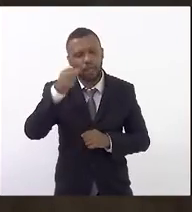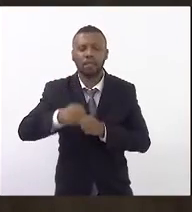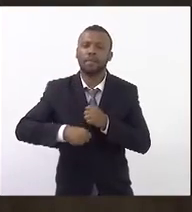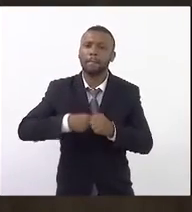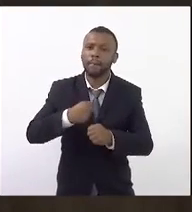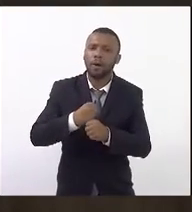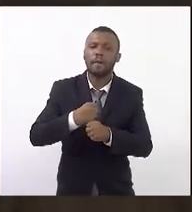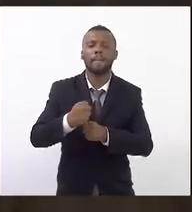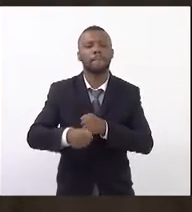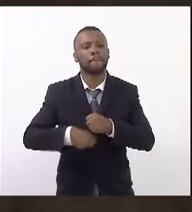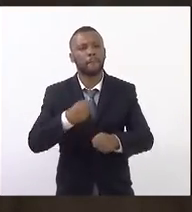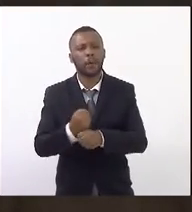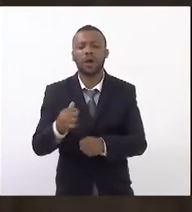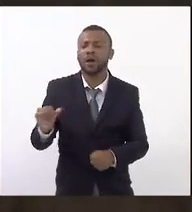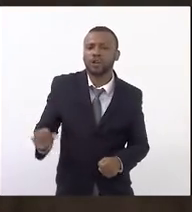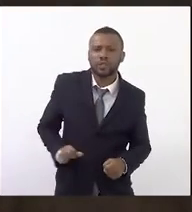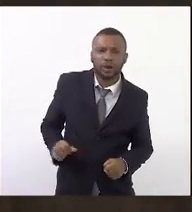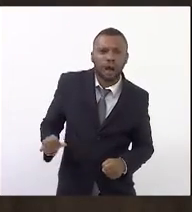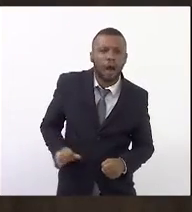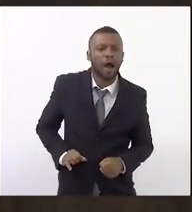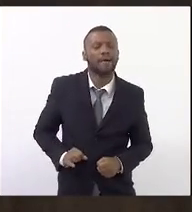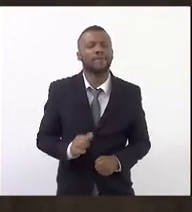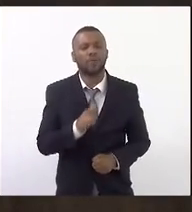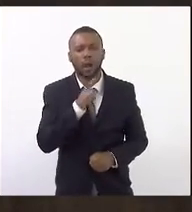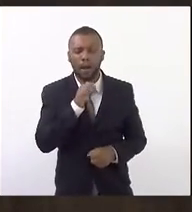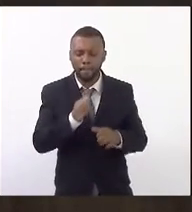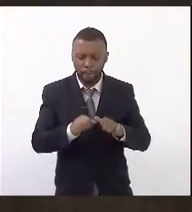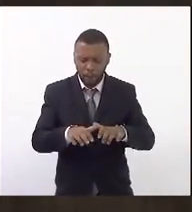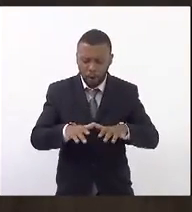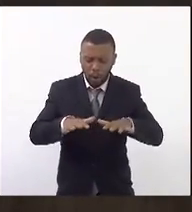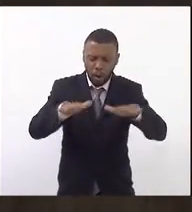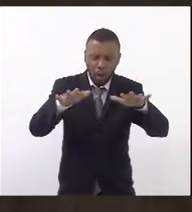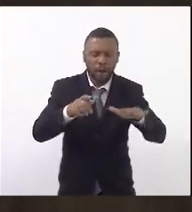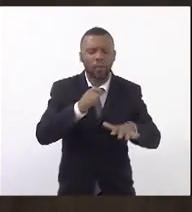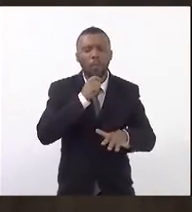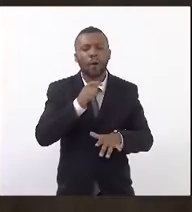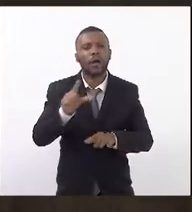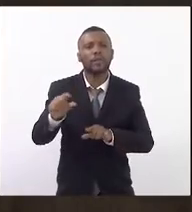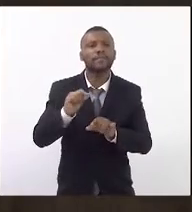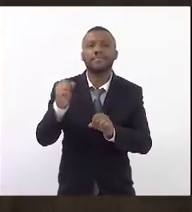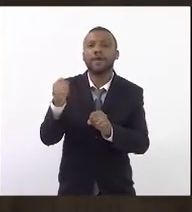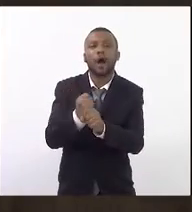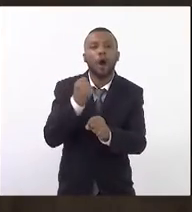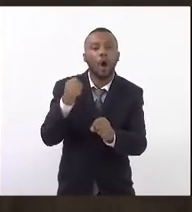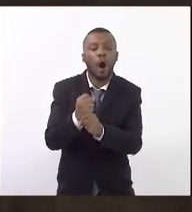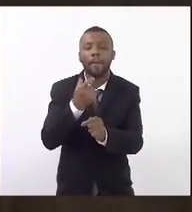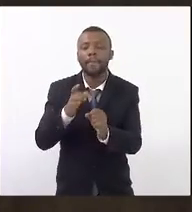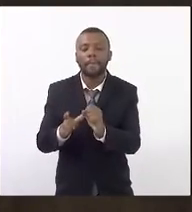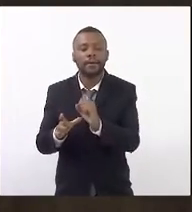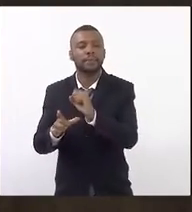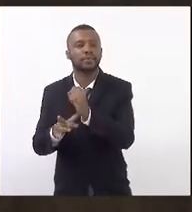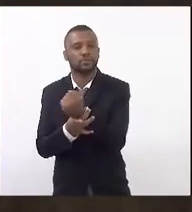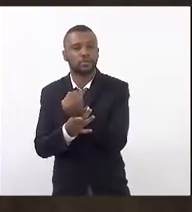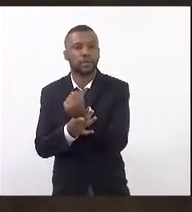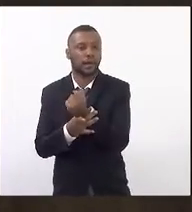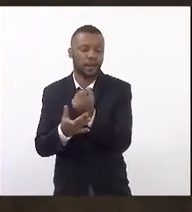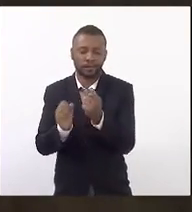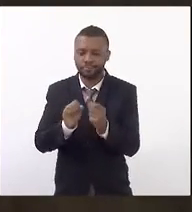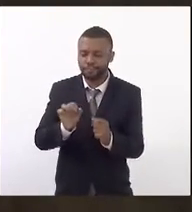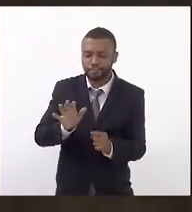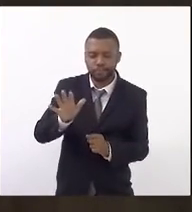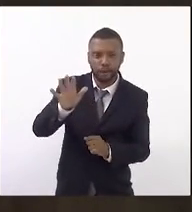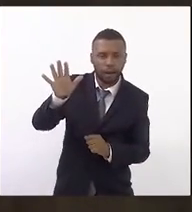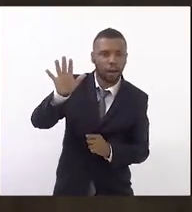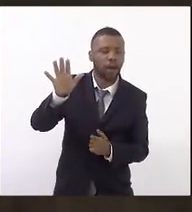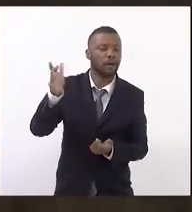as enchentes, sofrem porque não tem alternativa de fazer as contenções de encostas, não tem alternativa de implementar programa de